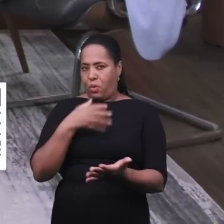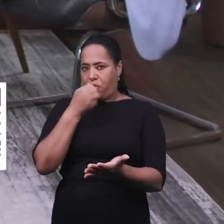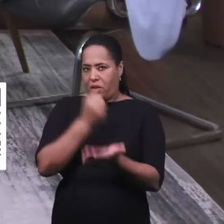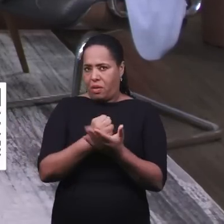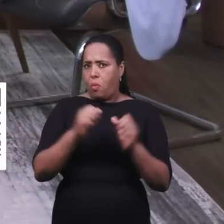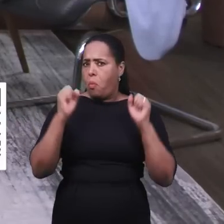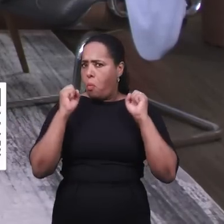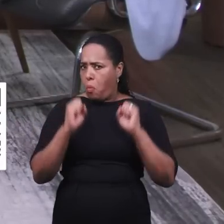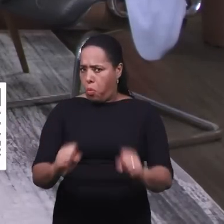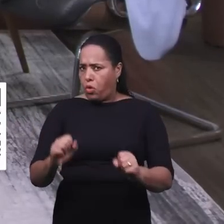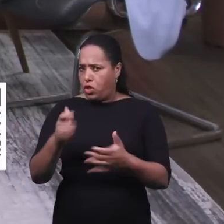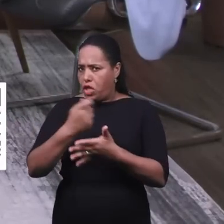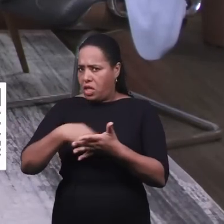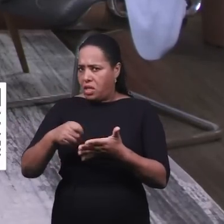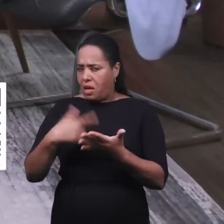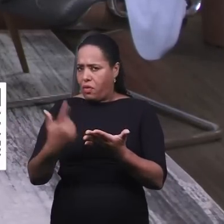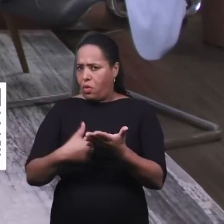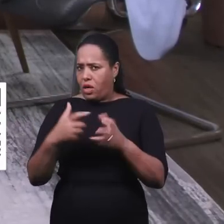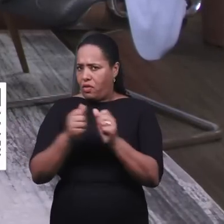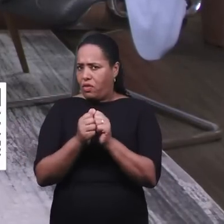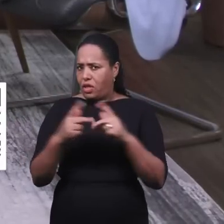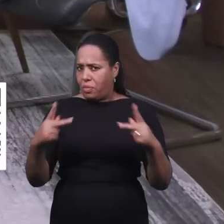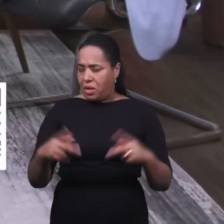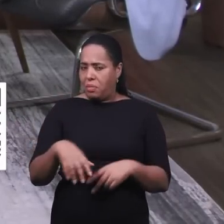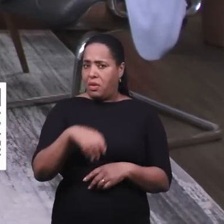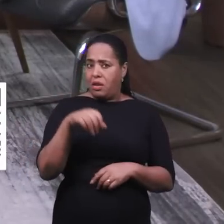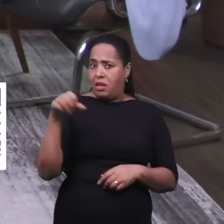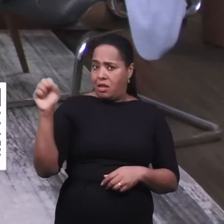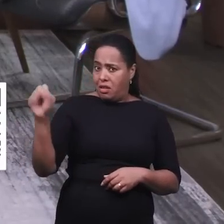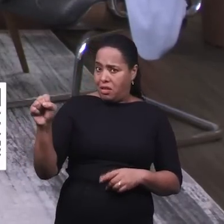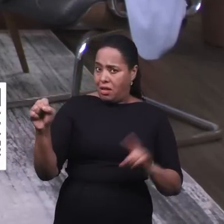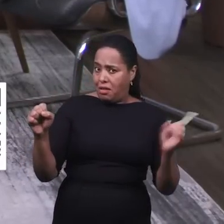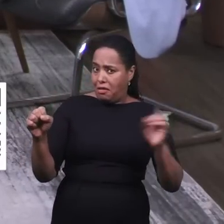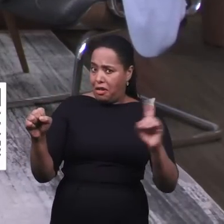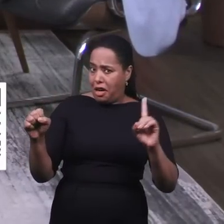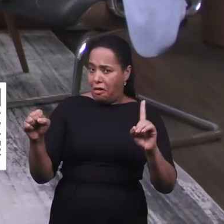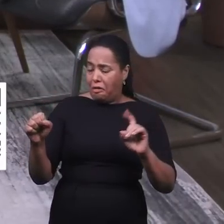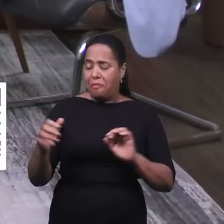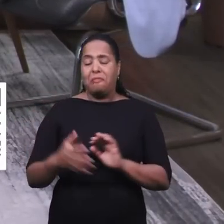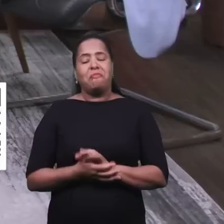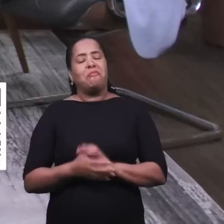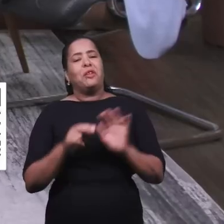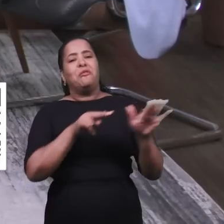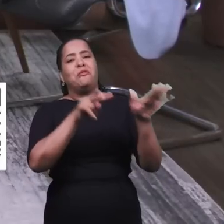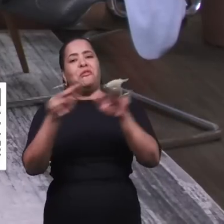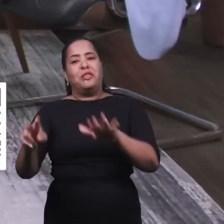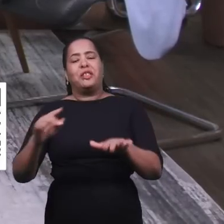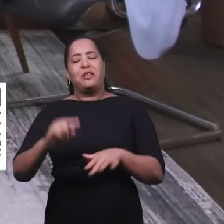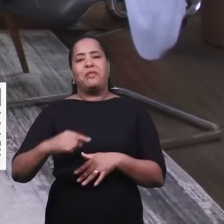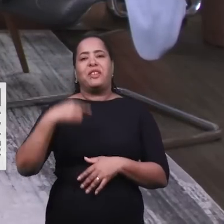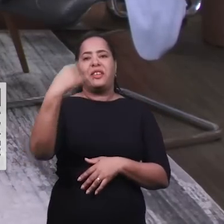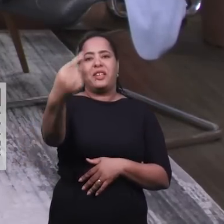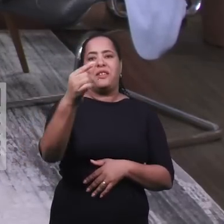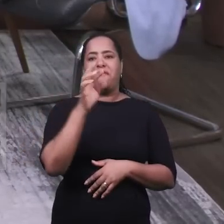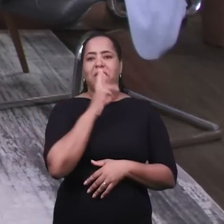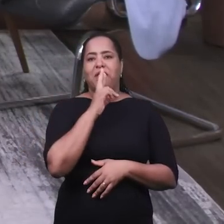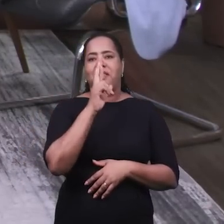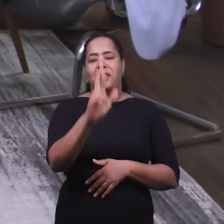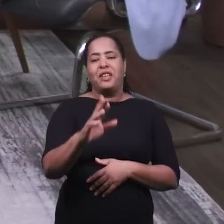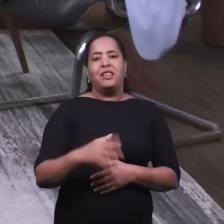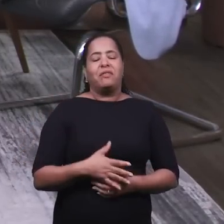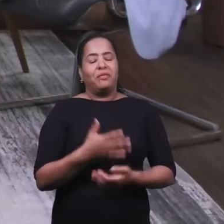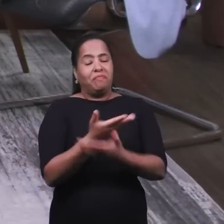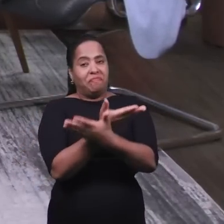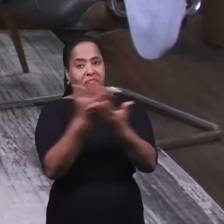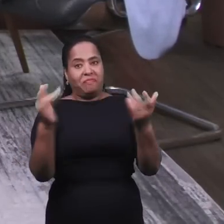sobretudo no Novo Testamento, poderia ter escrito o livro de Apocalipse? Sim, não e por quê? Mas fica para a próxima semana. Fica para a próxima semana.